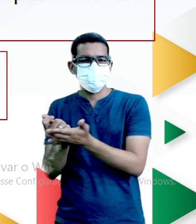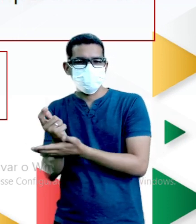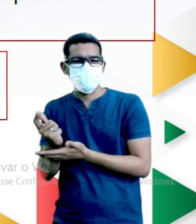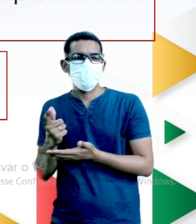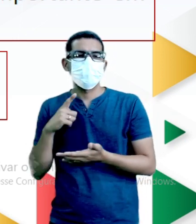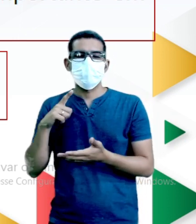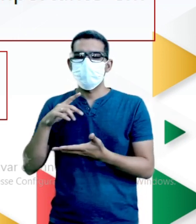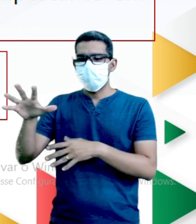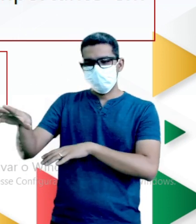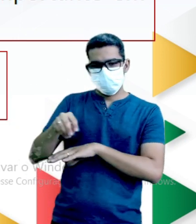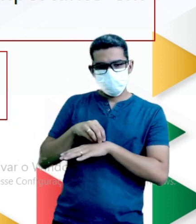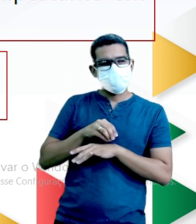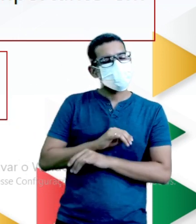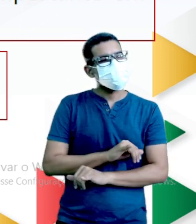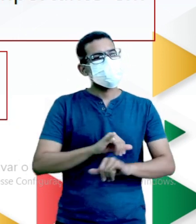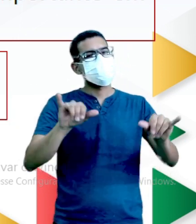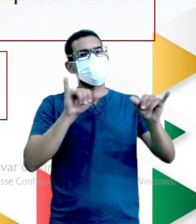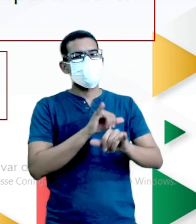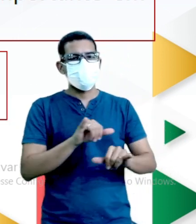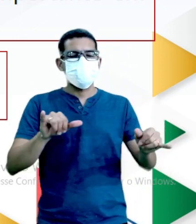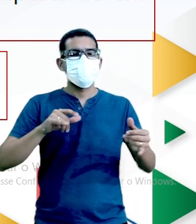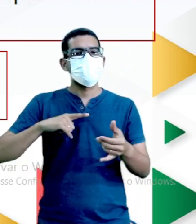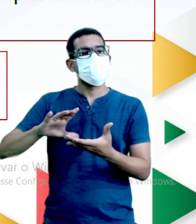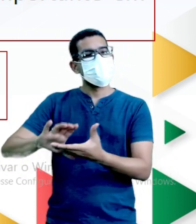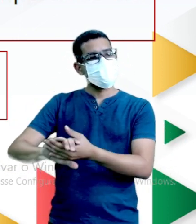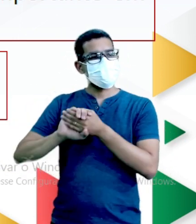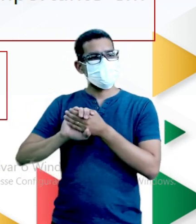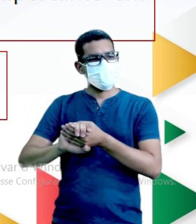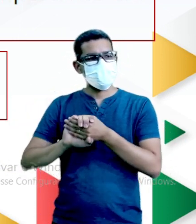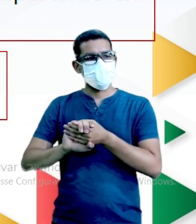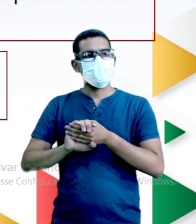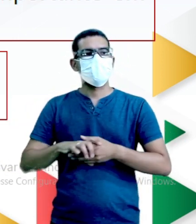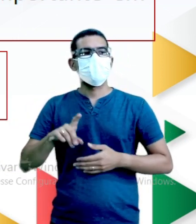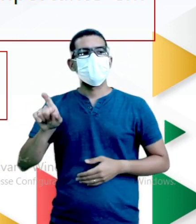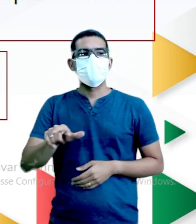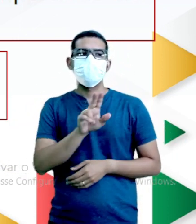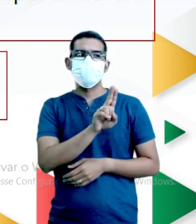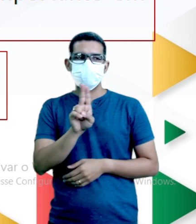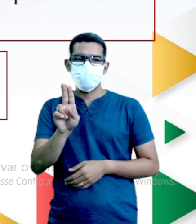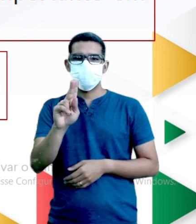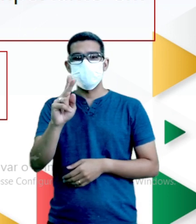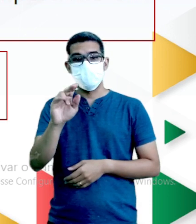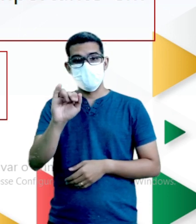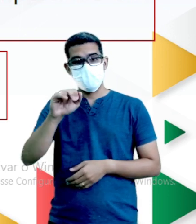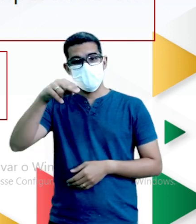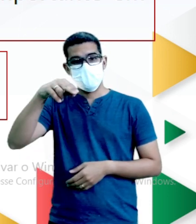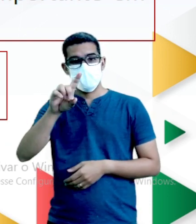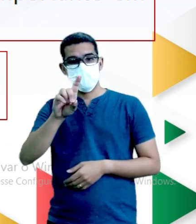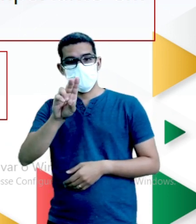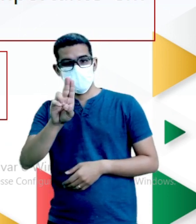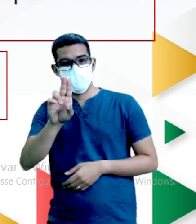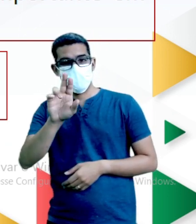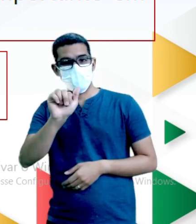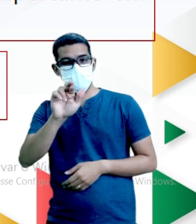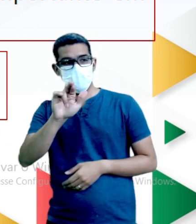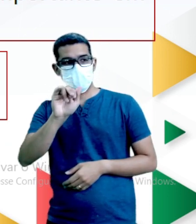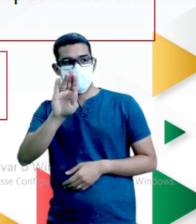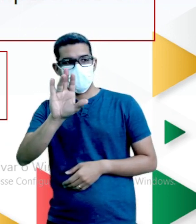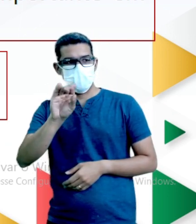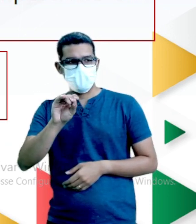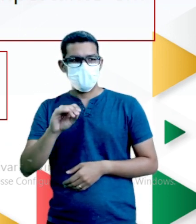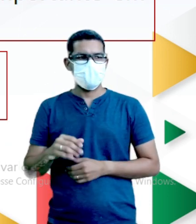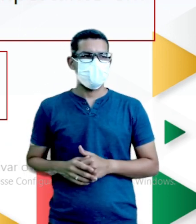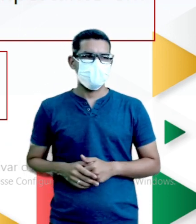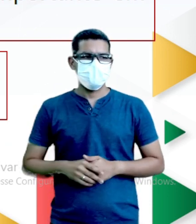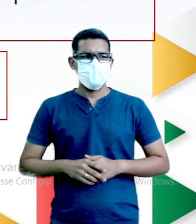a divulgação porque tinham essa parceria e aí passou a ter esse nome indo-arábico, tranquilo? Aí, para